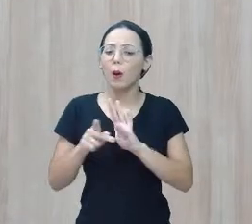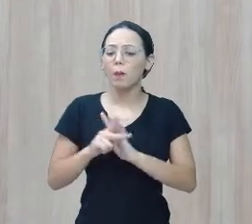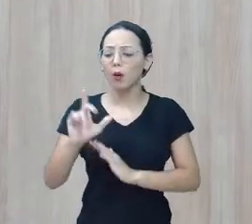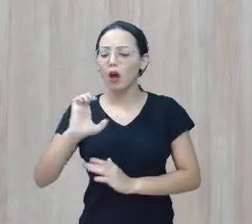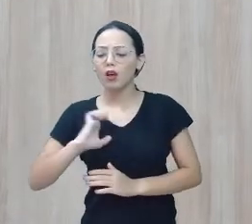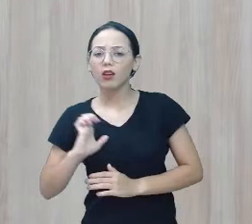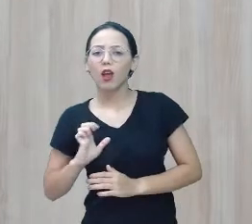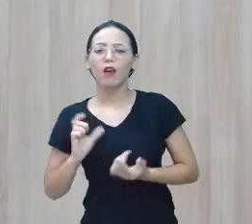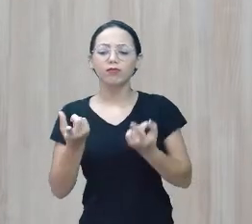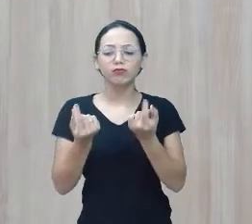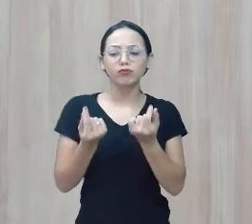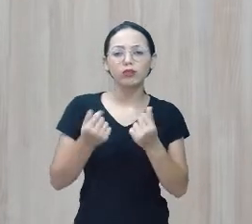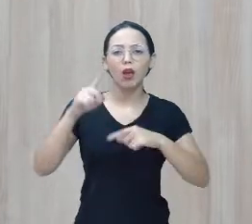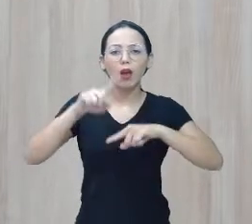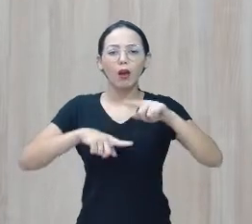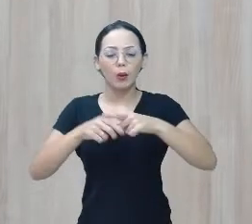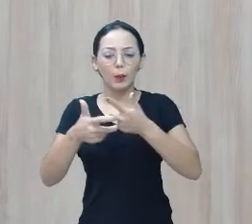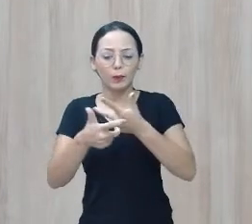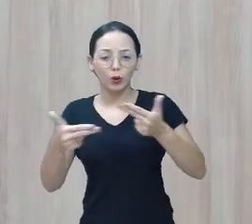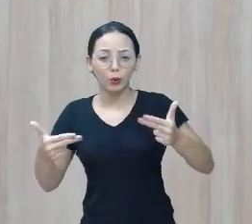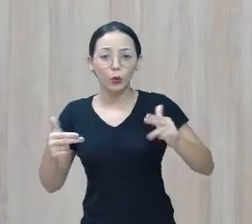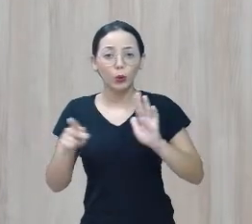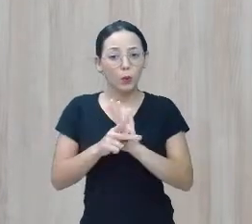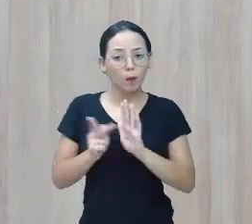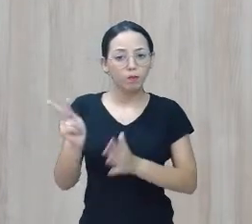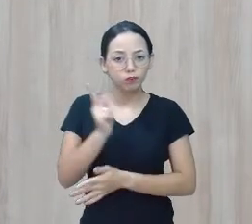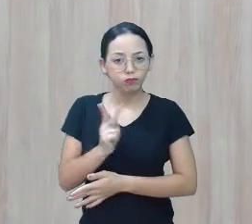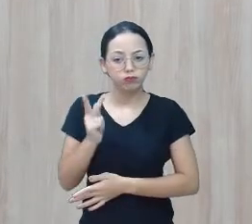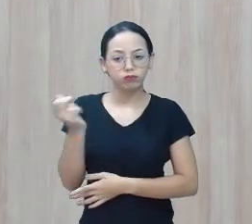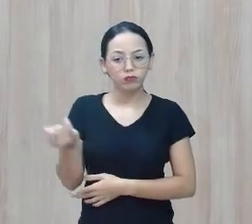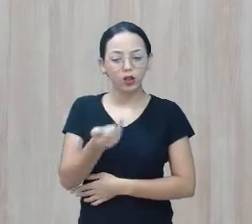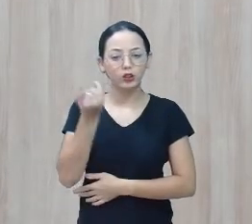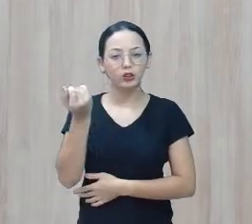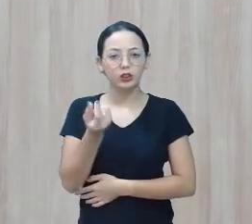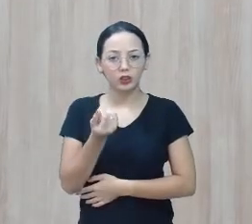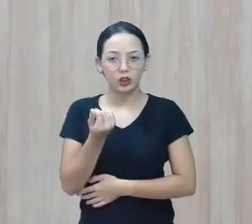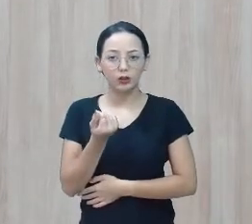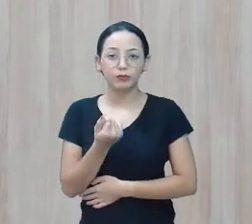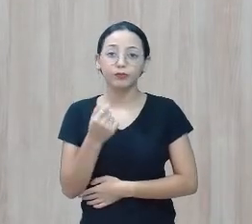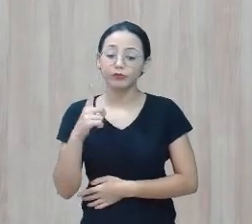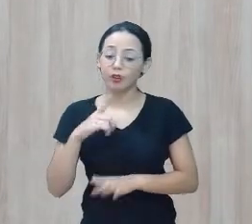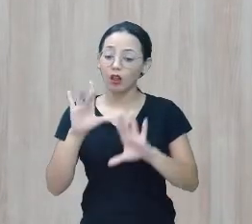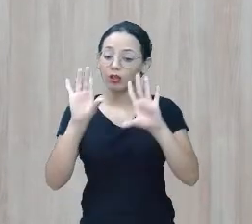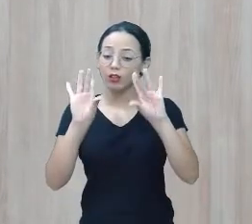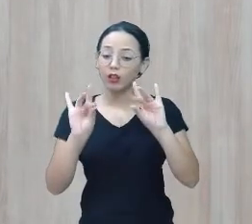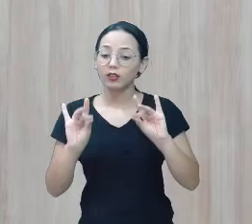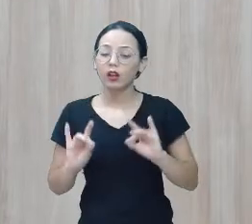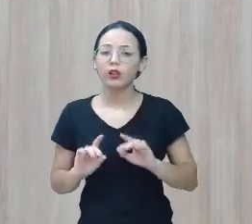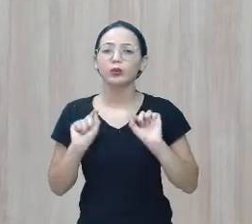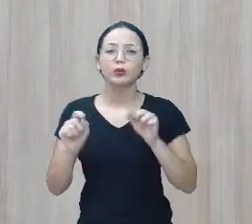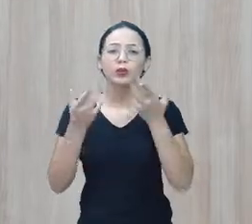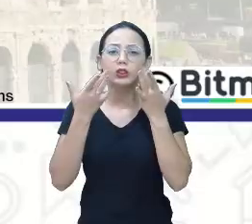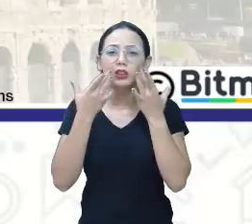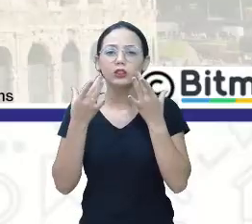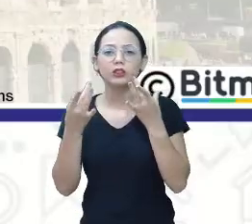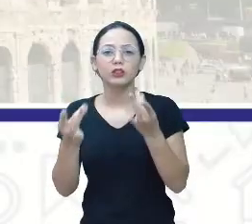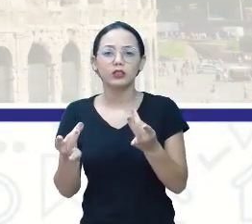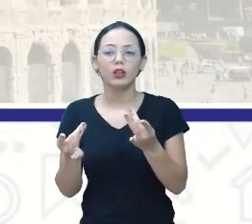riquezas, esses produtos que eram considerados de valor. Então aqui a gente tem um detalhe. O que chama